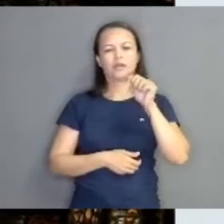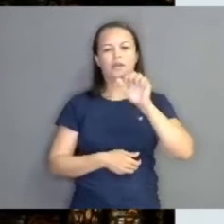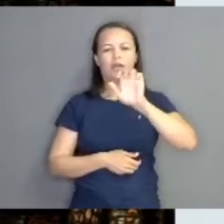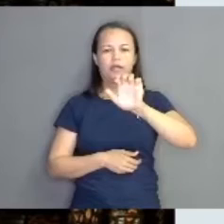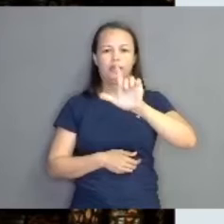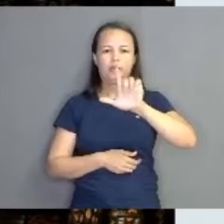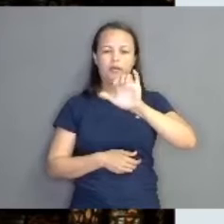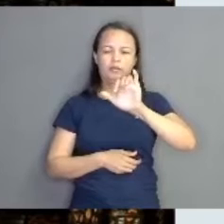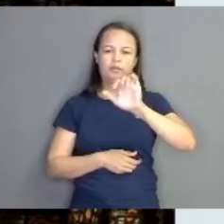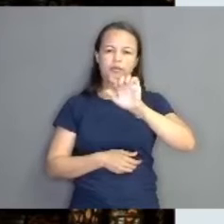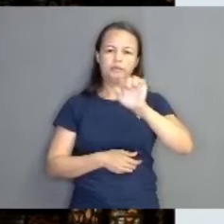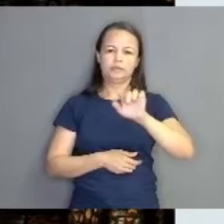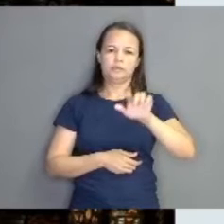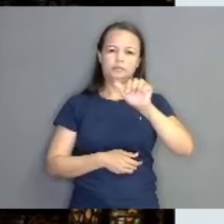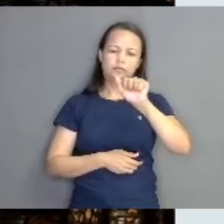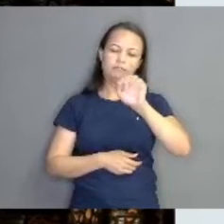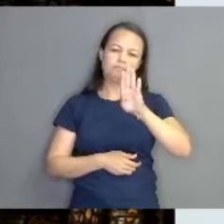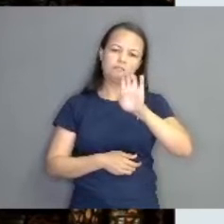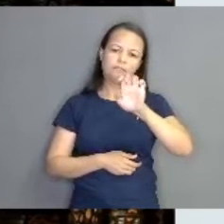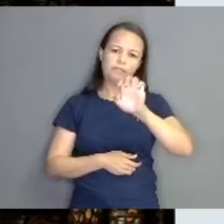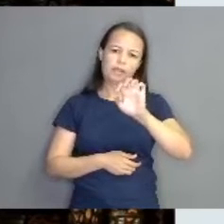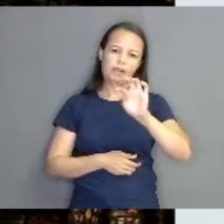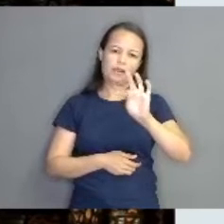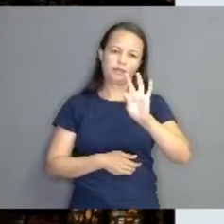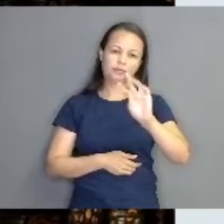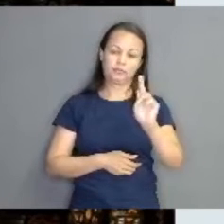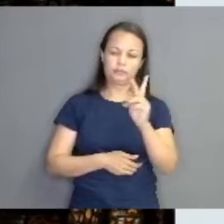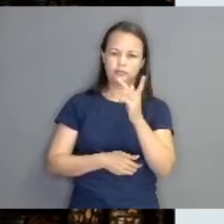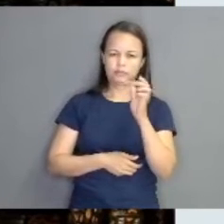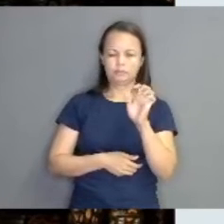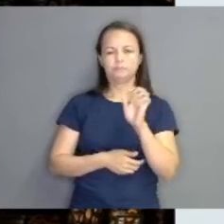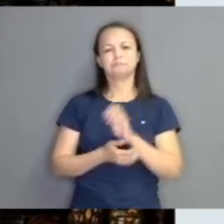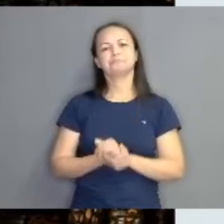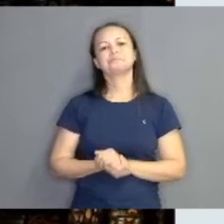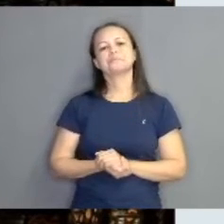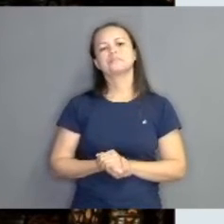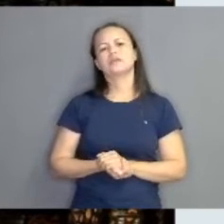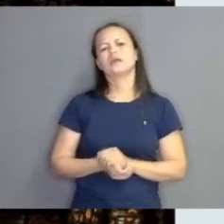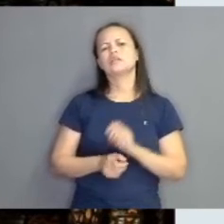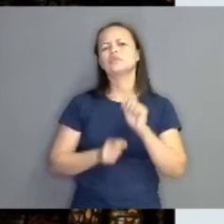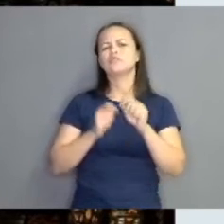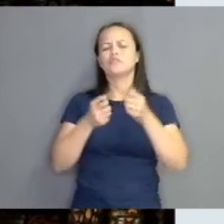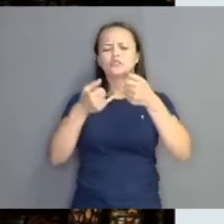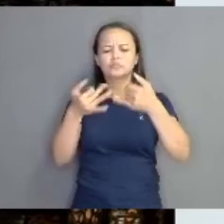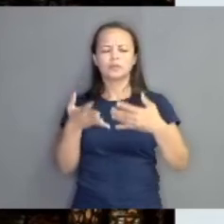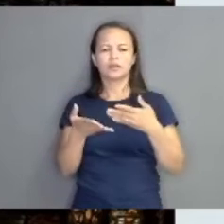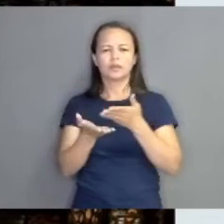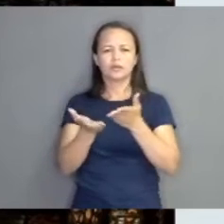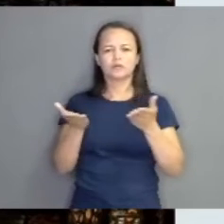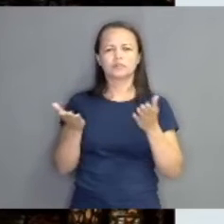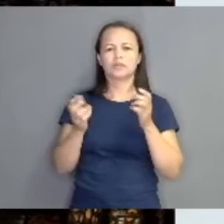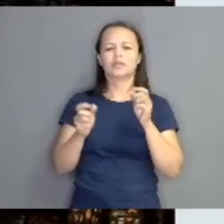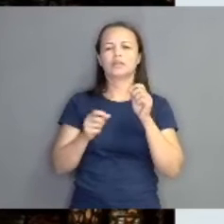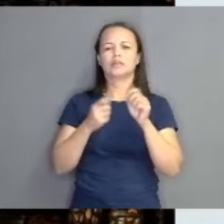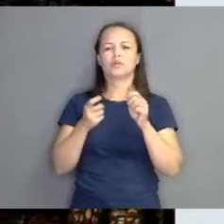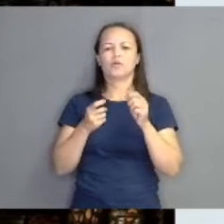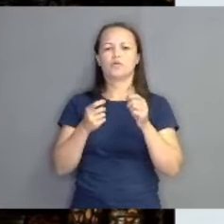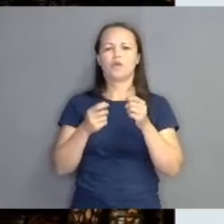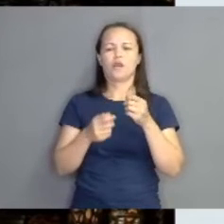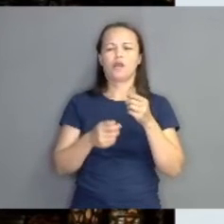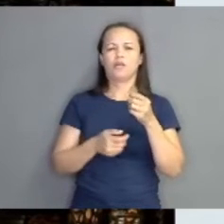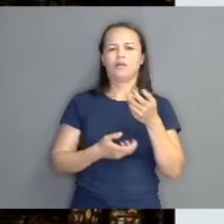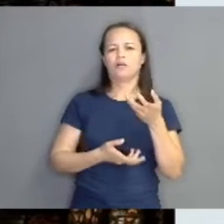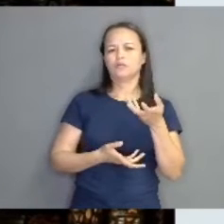Então eu vou explicar para vocês um pouco mais de William Shakespeare. Quem nunca ouviu a